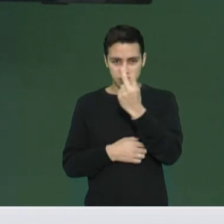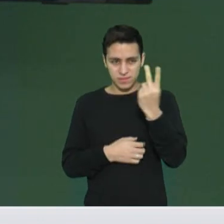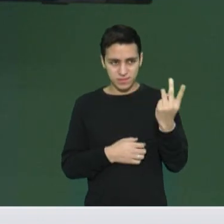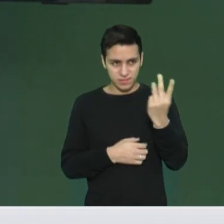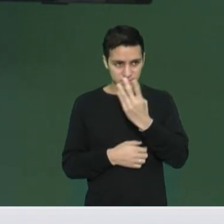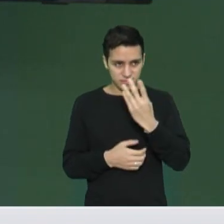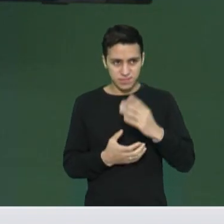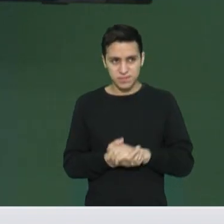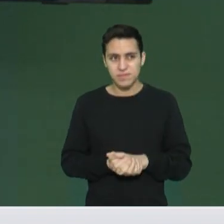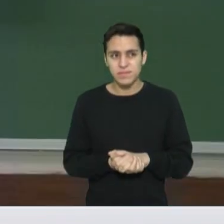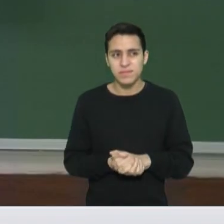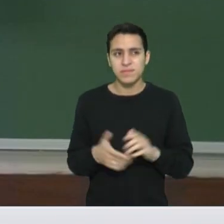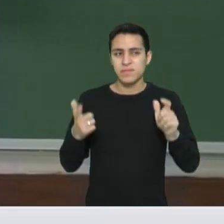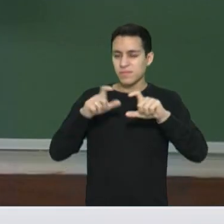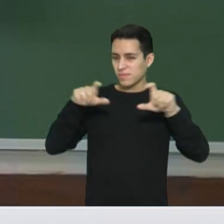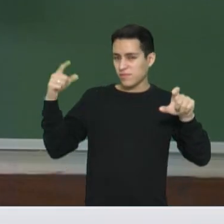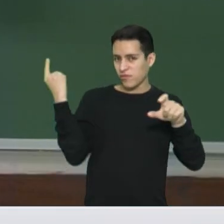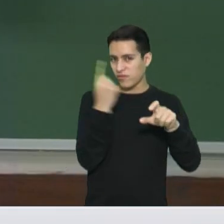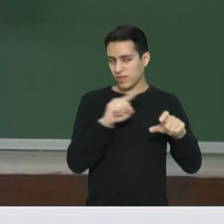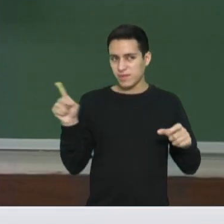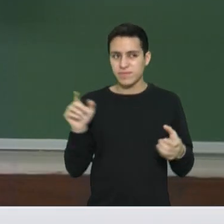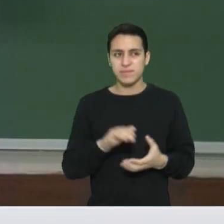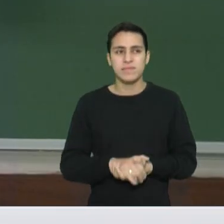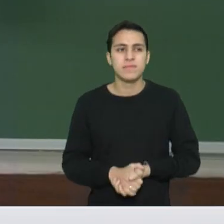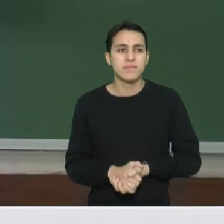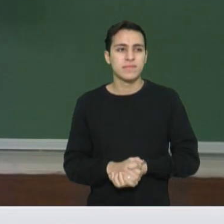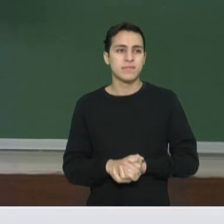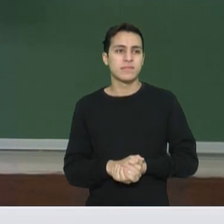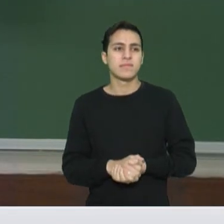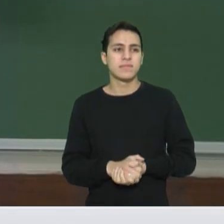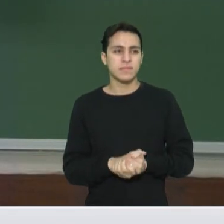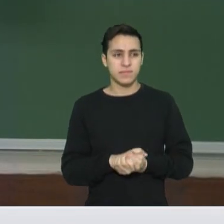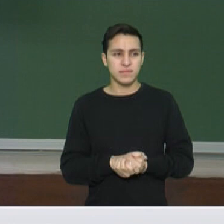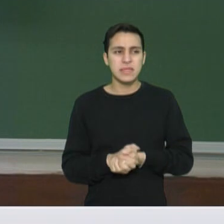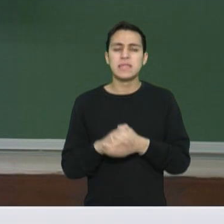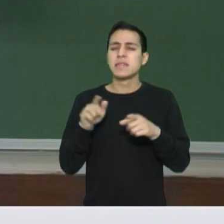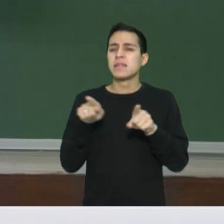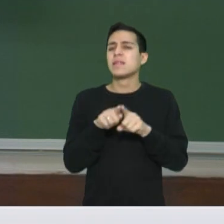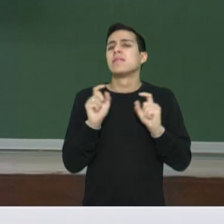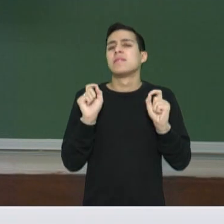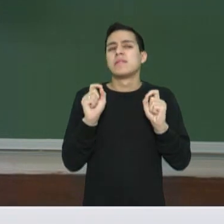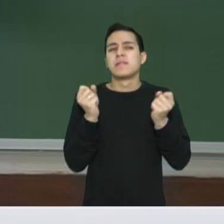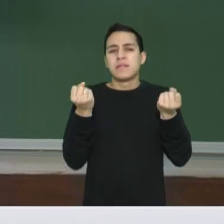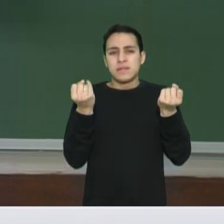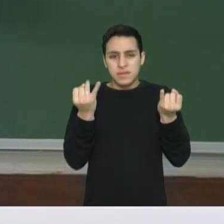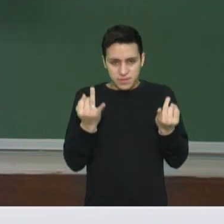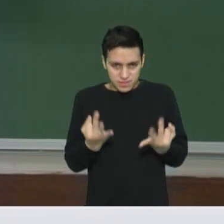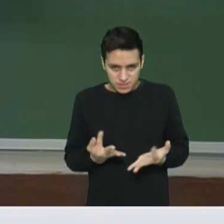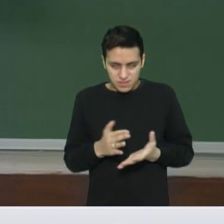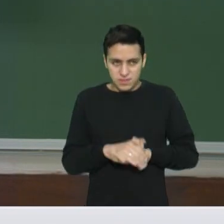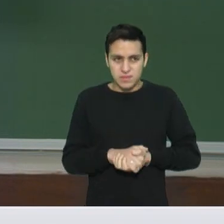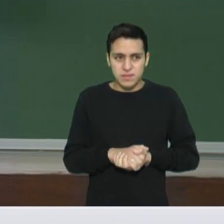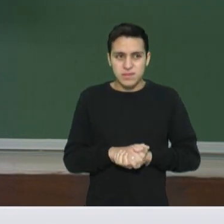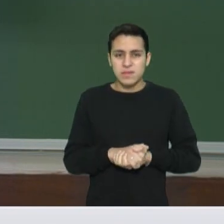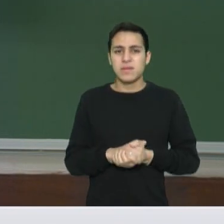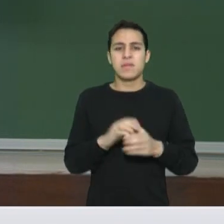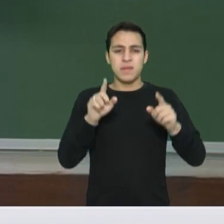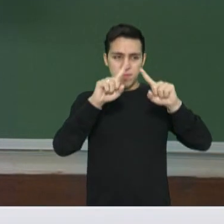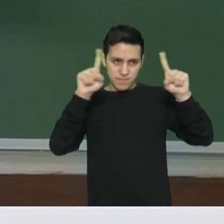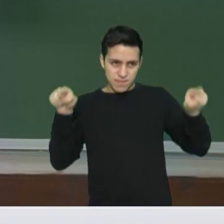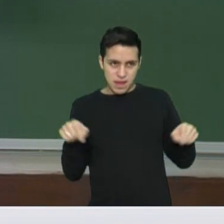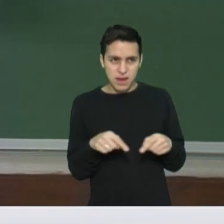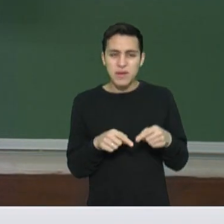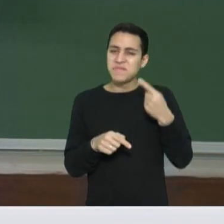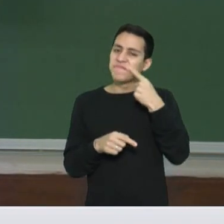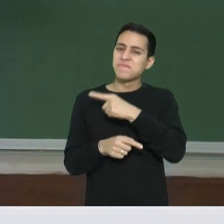2, 3, 4, né? Quadrinhos aí, legal. Além disso, o que a gente falou que tem também? Os balões, olha